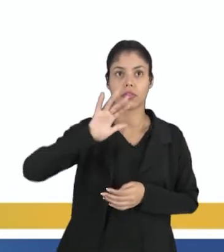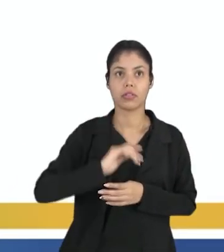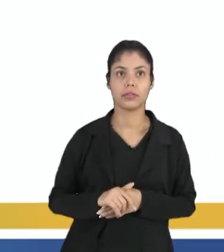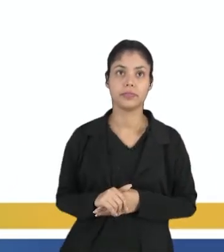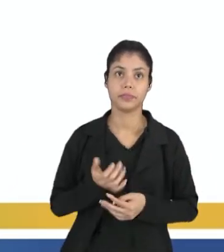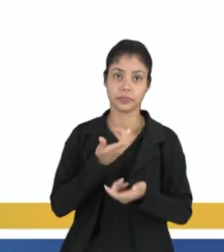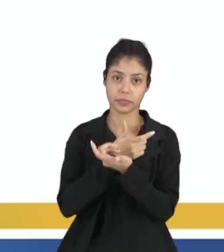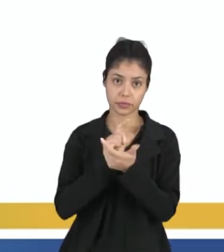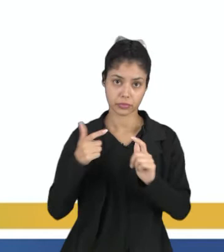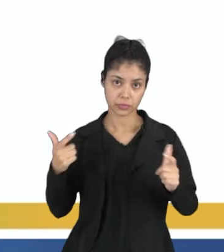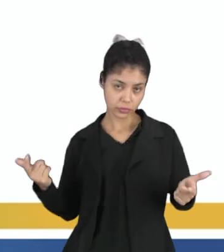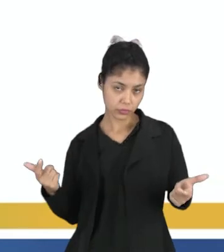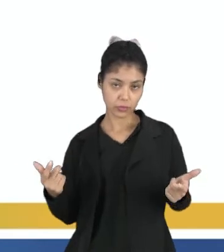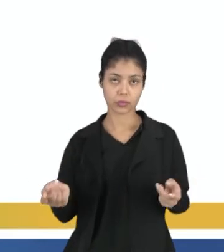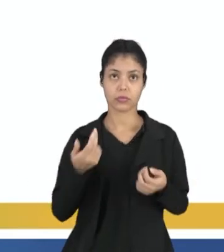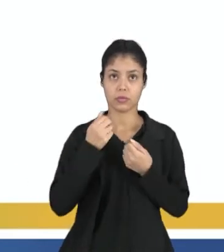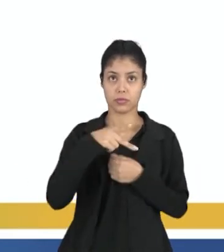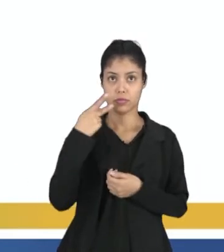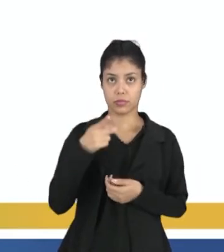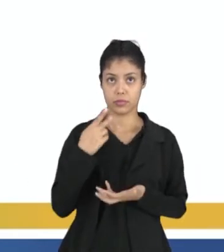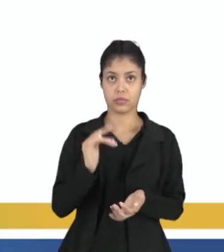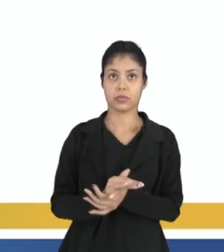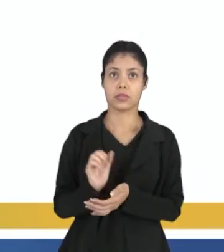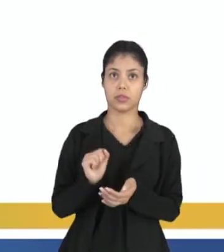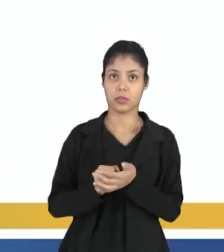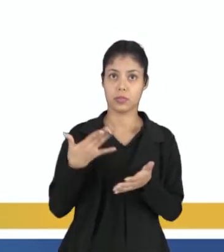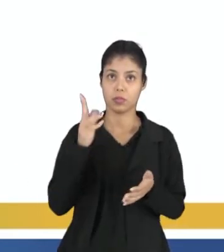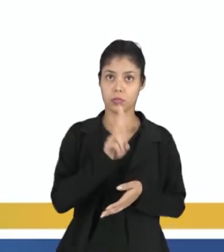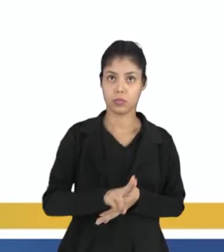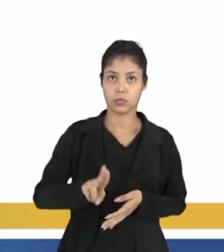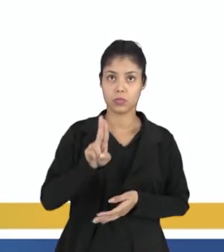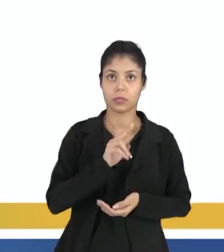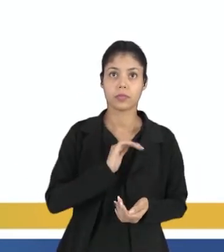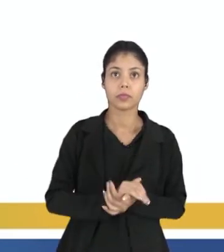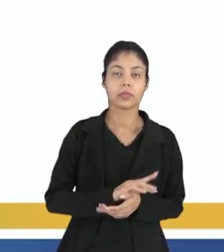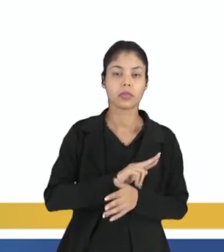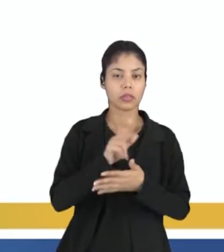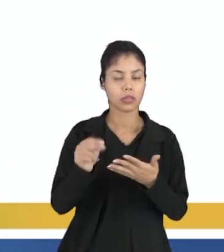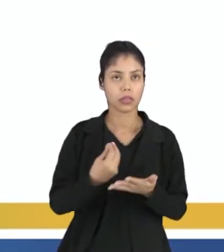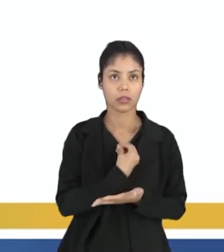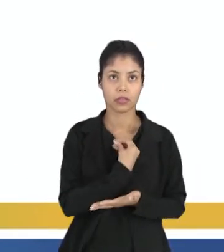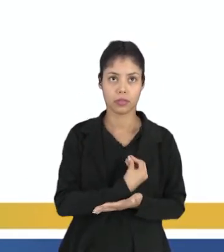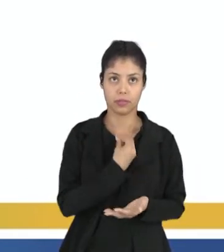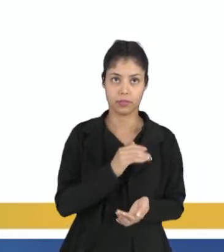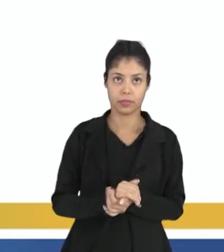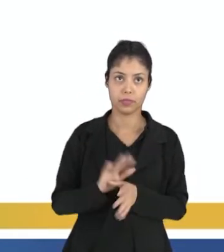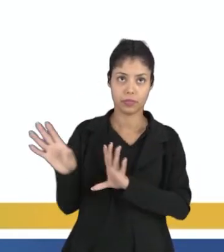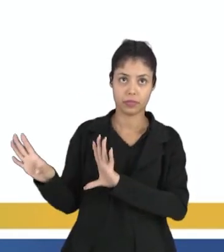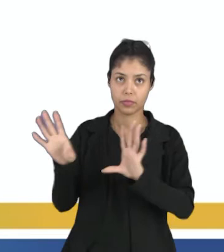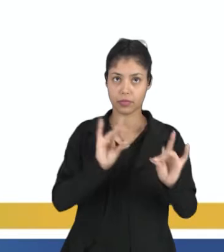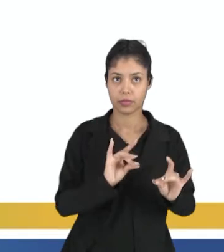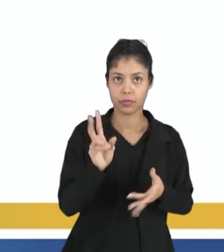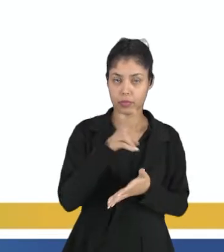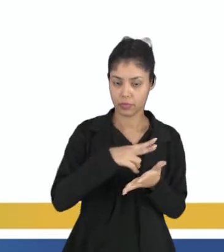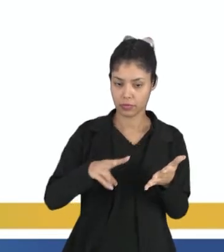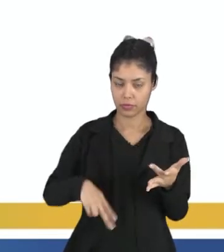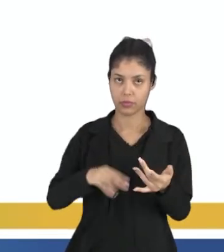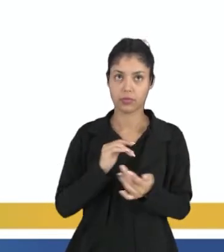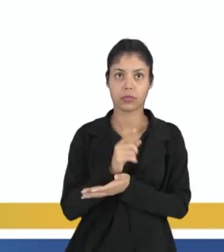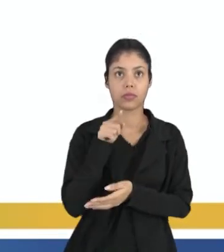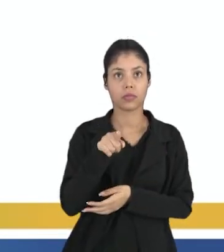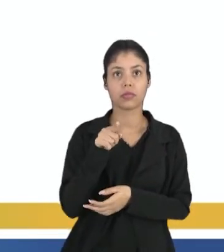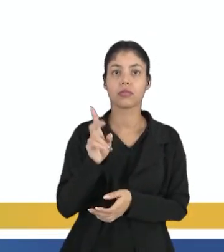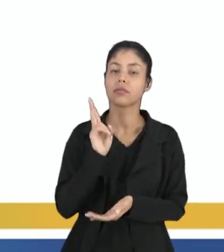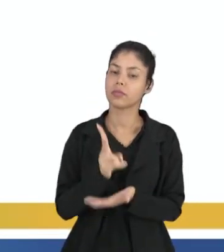conhecimentos gerais. A ampliação do vocabulário é muito útil em várias situações da sua vida. Através